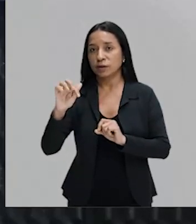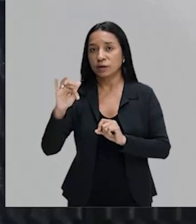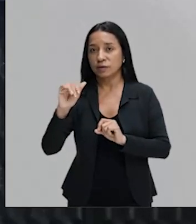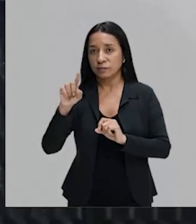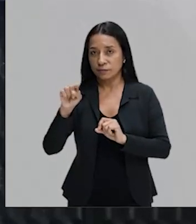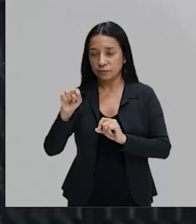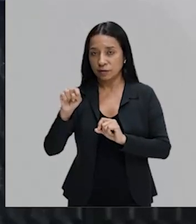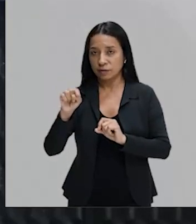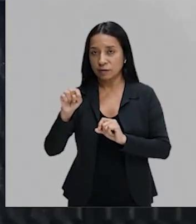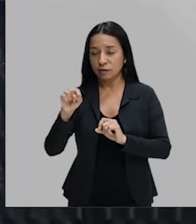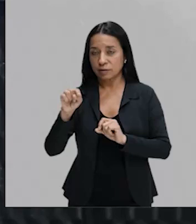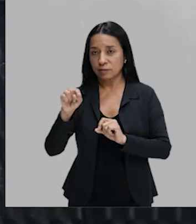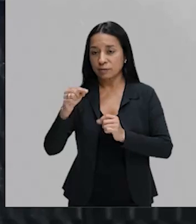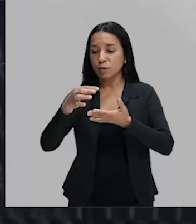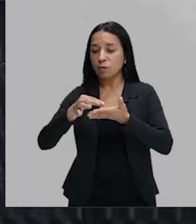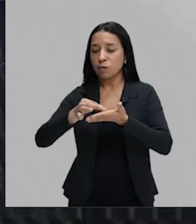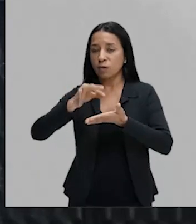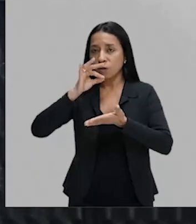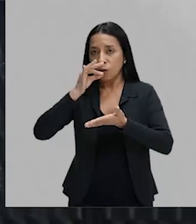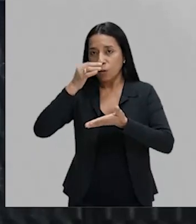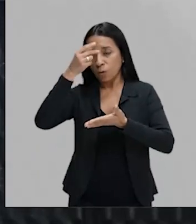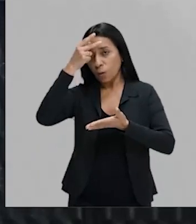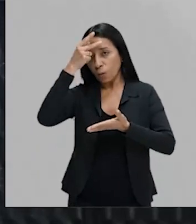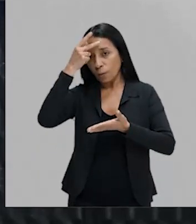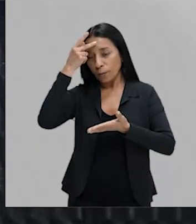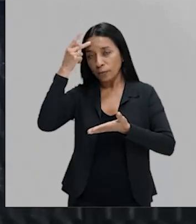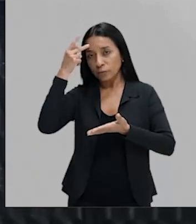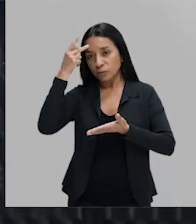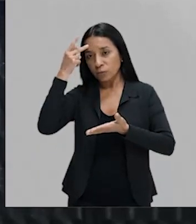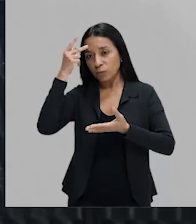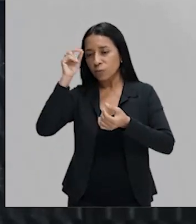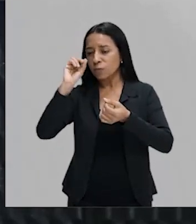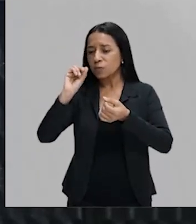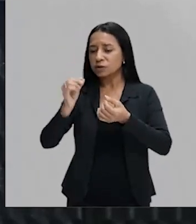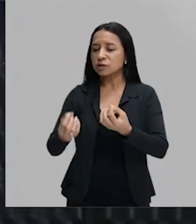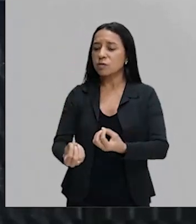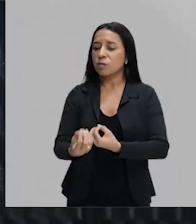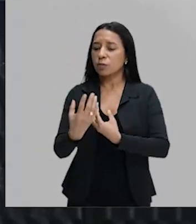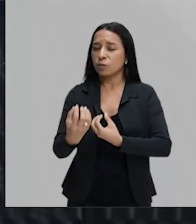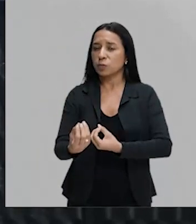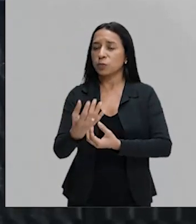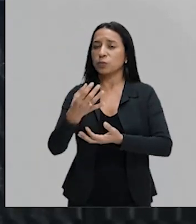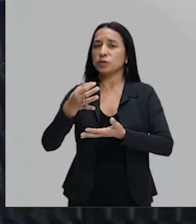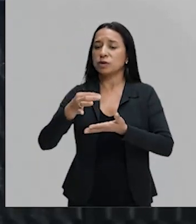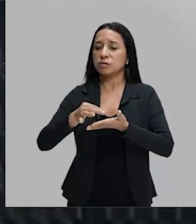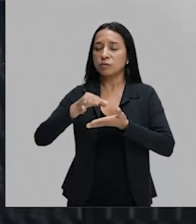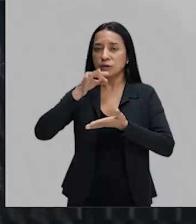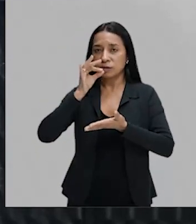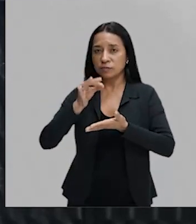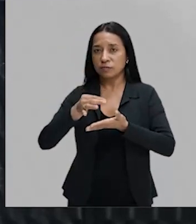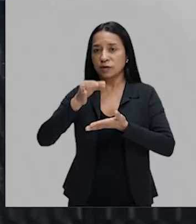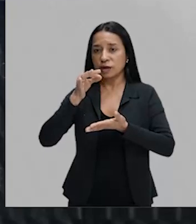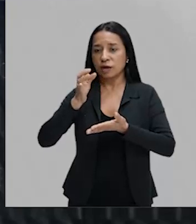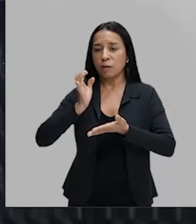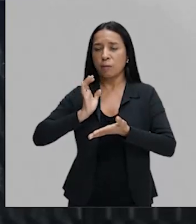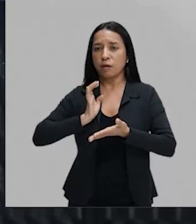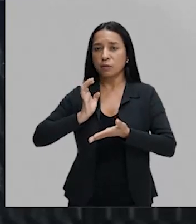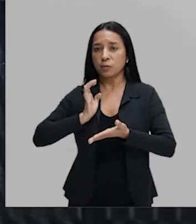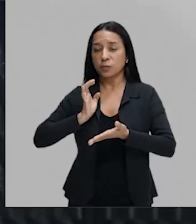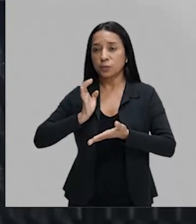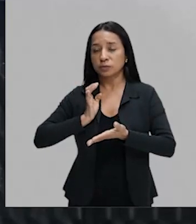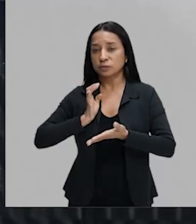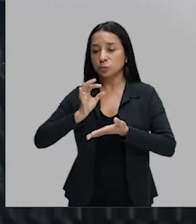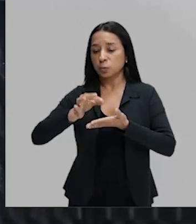Paulista, eles eram chamados de barões do café, ou burguesia cafeeira. Então, esses